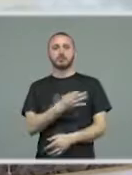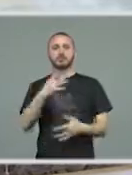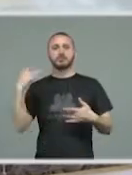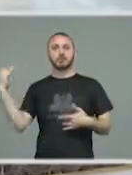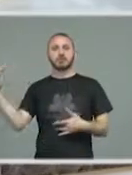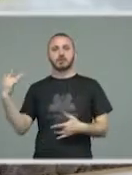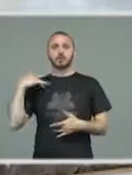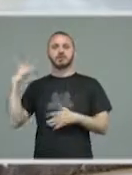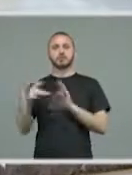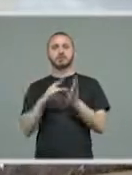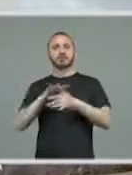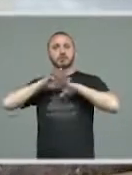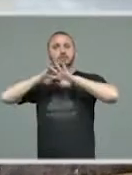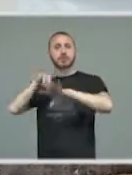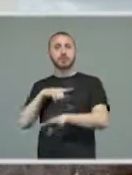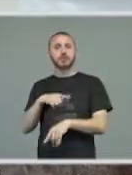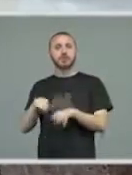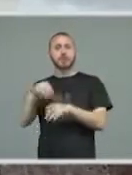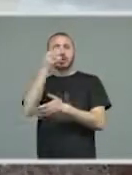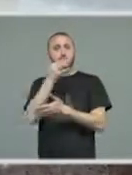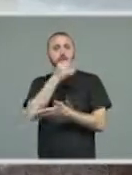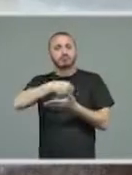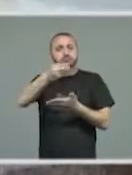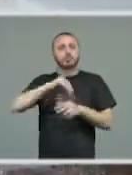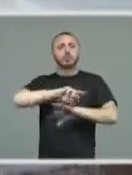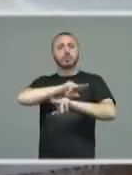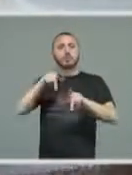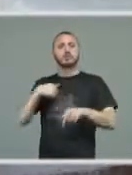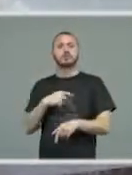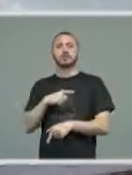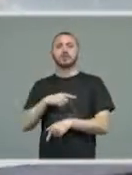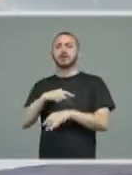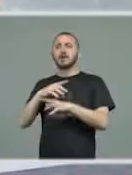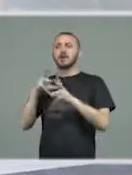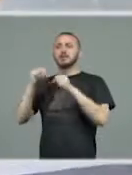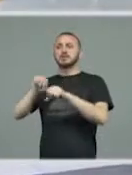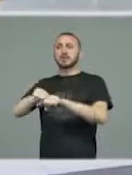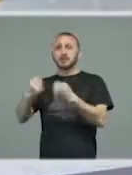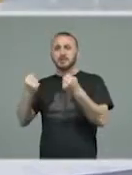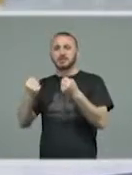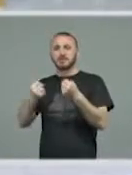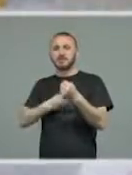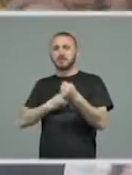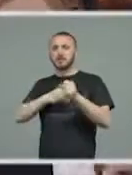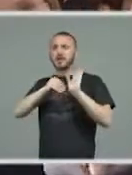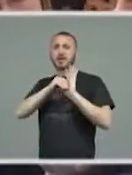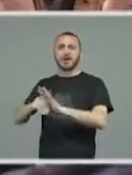Jesus, quantas confissões, quantas comunhões, quantos atos de desagravo. O céu